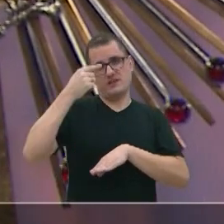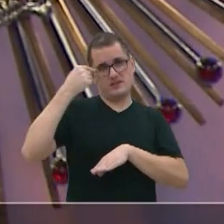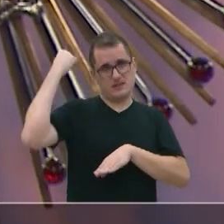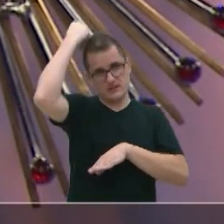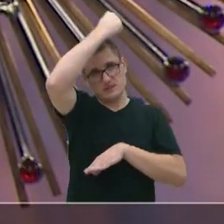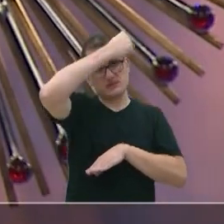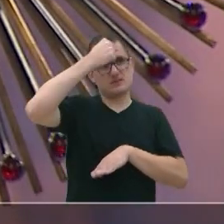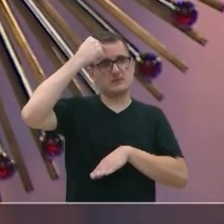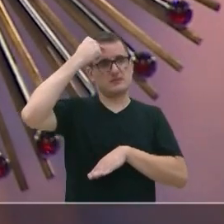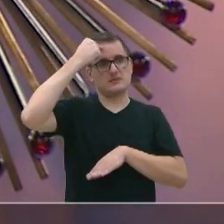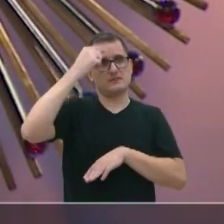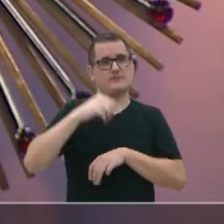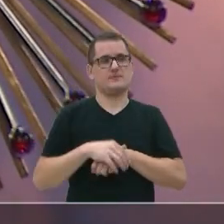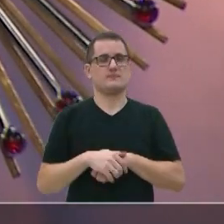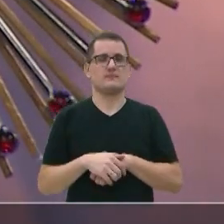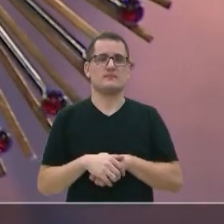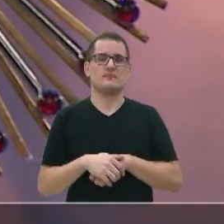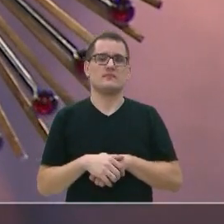Práticas.